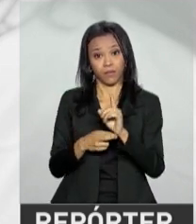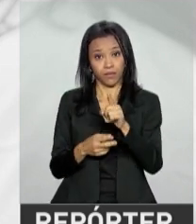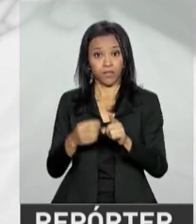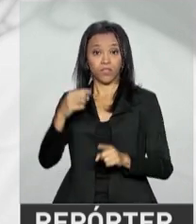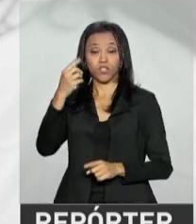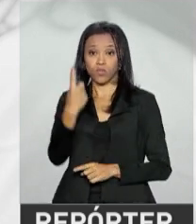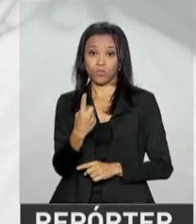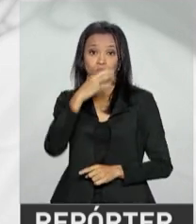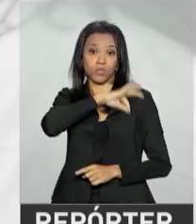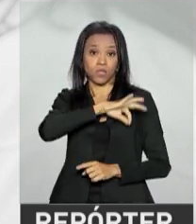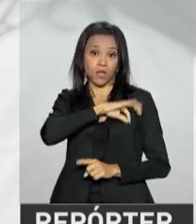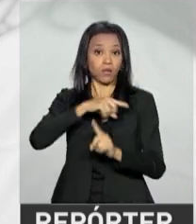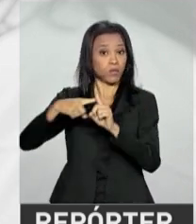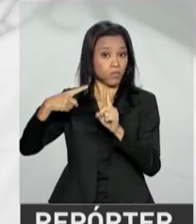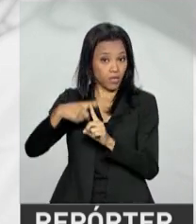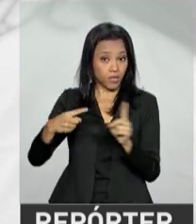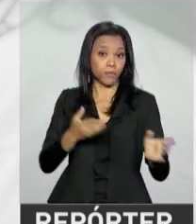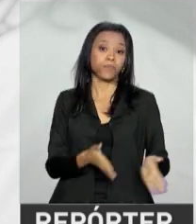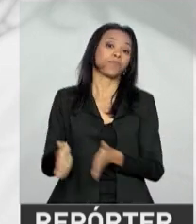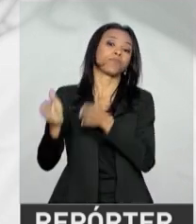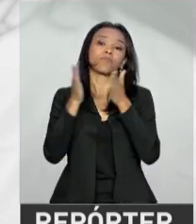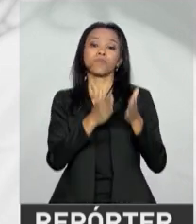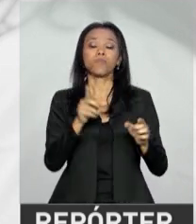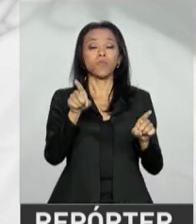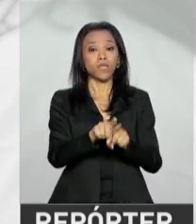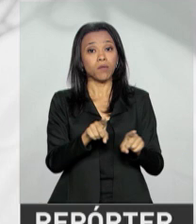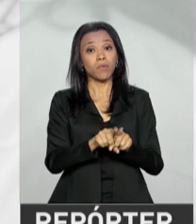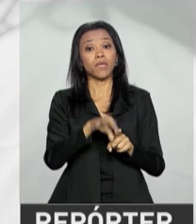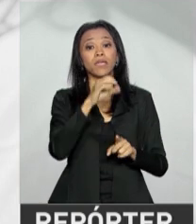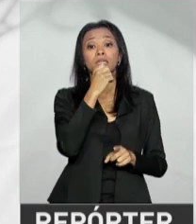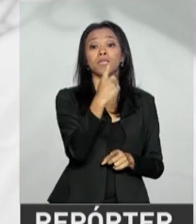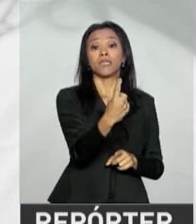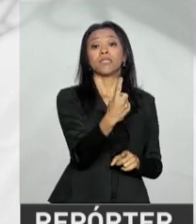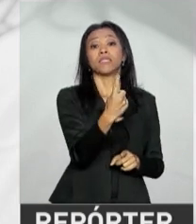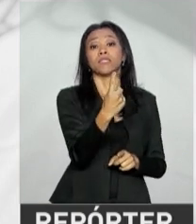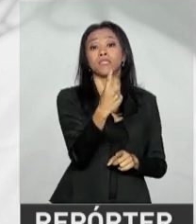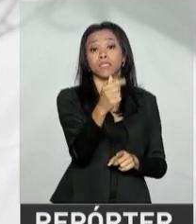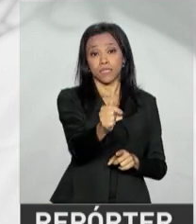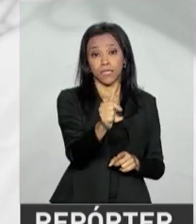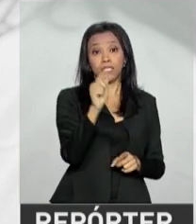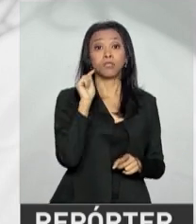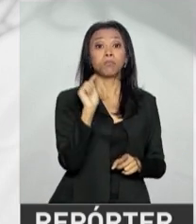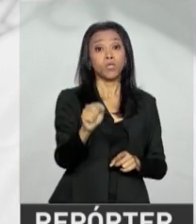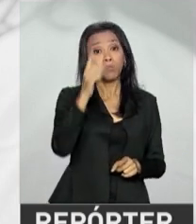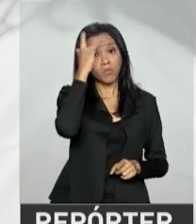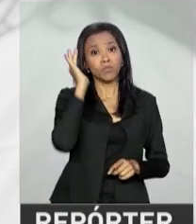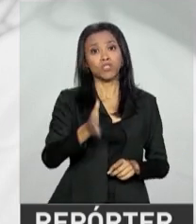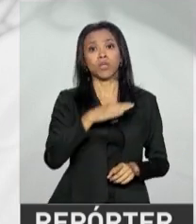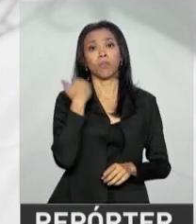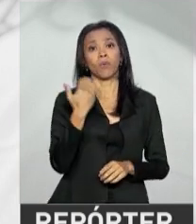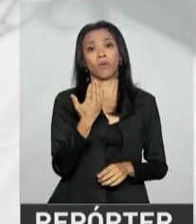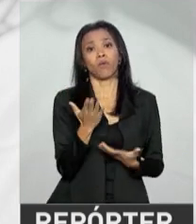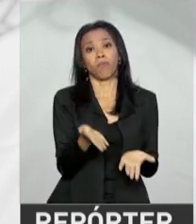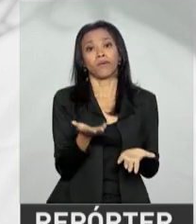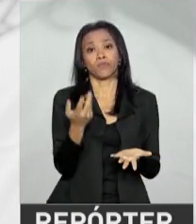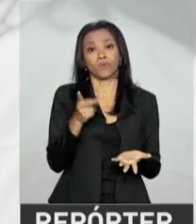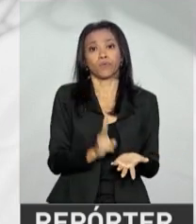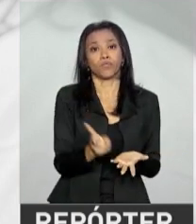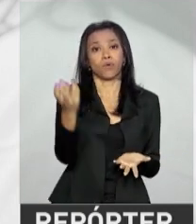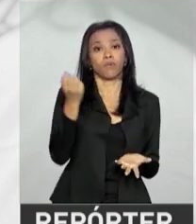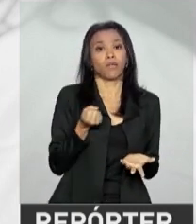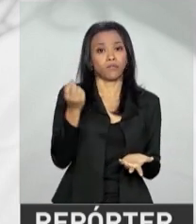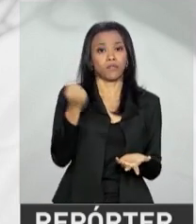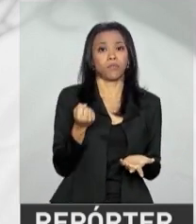mínimo per capta também foram identificadas 17 mil pessoas que já faleceram mas continuavam recebendo o